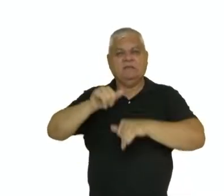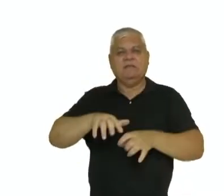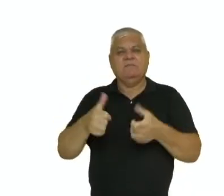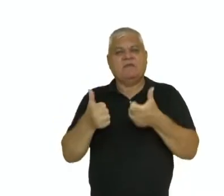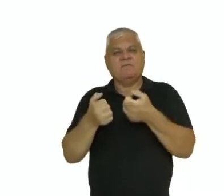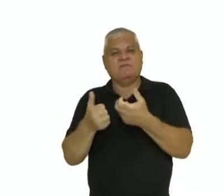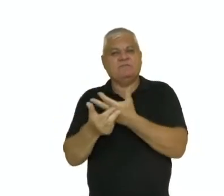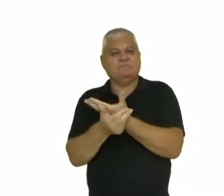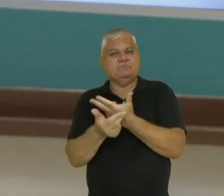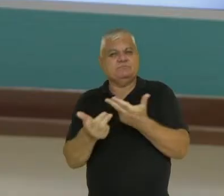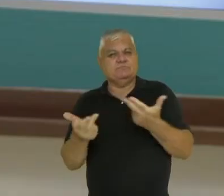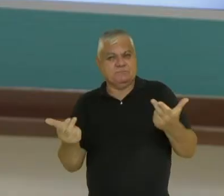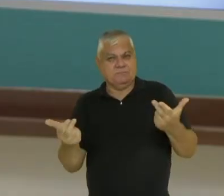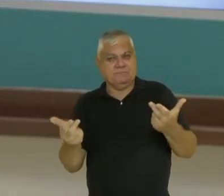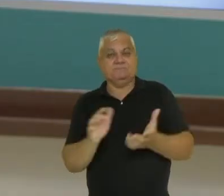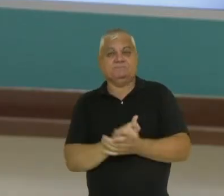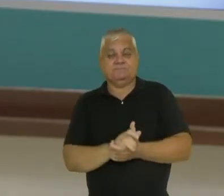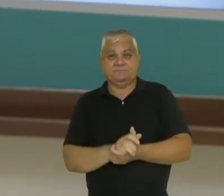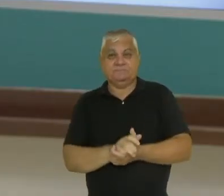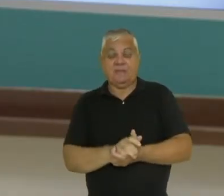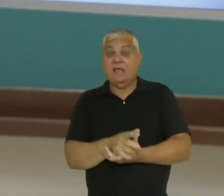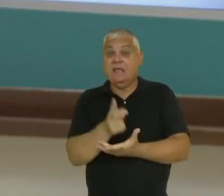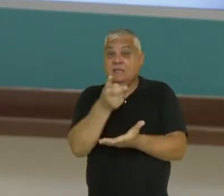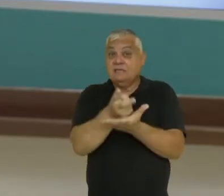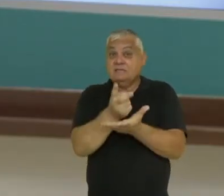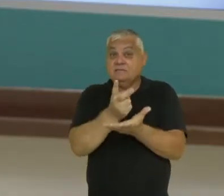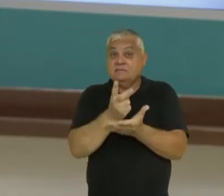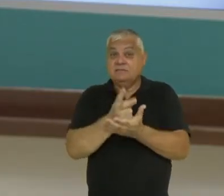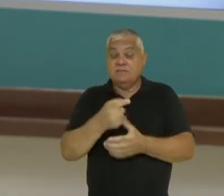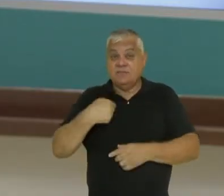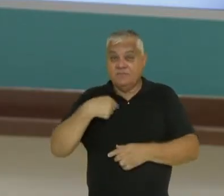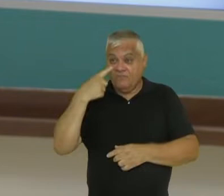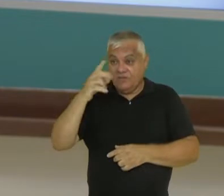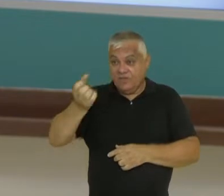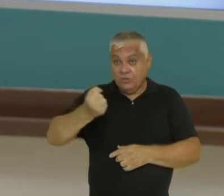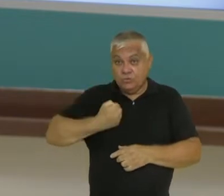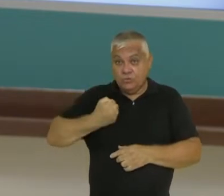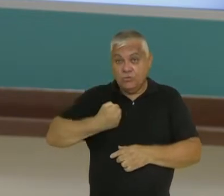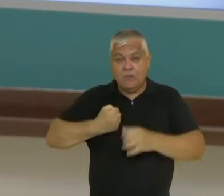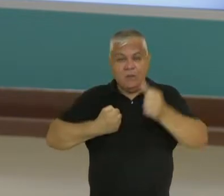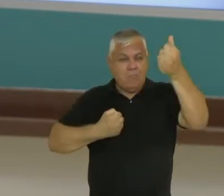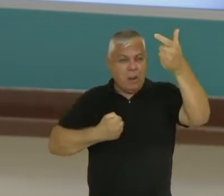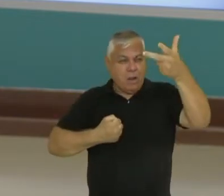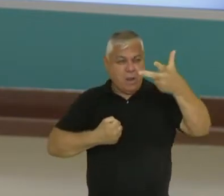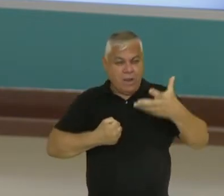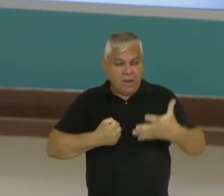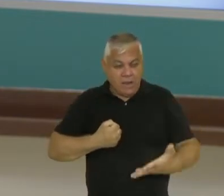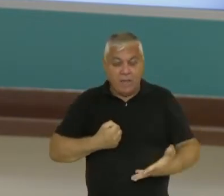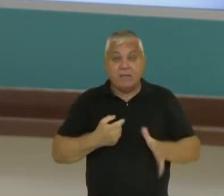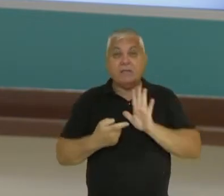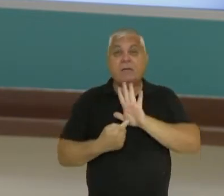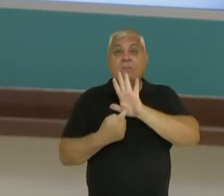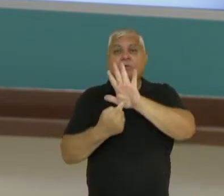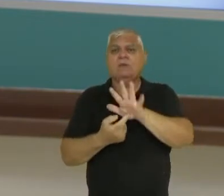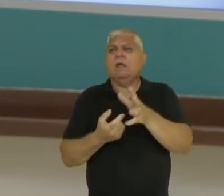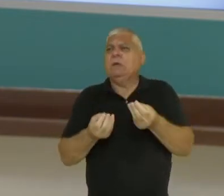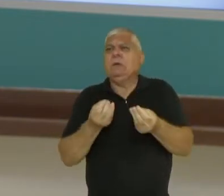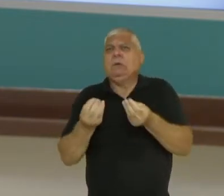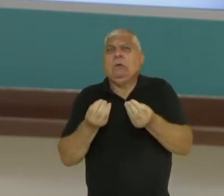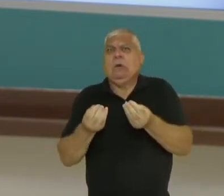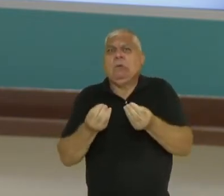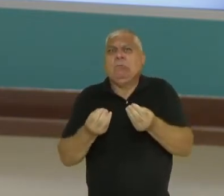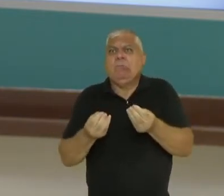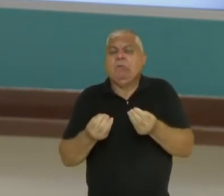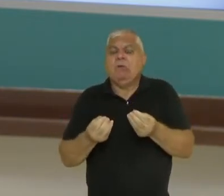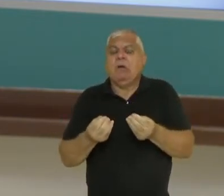e entre outros. Então, sempre que você tiver uma coleção de números, uma coleção de dados e você quer apresentar de uma maneira mais